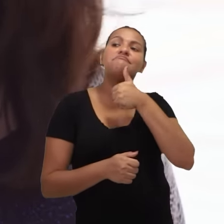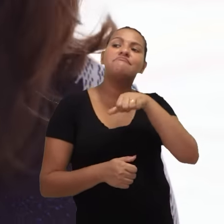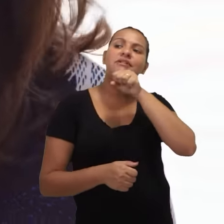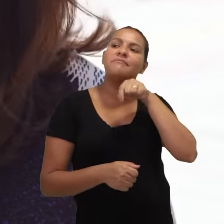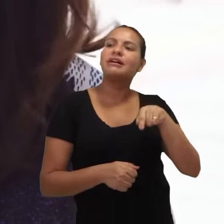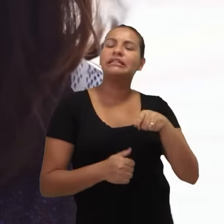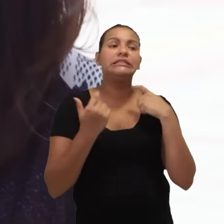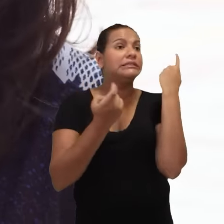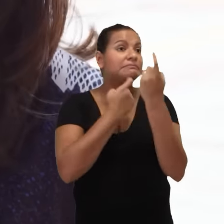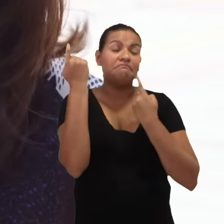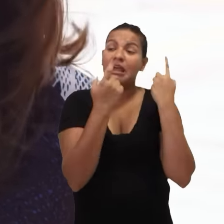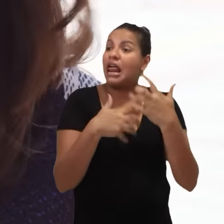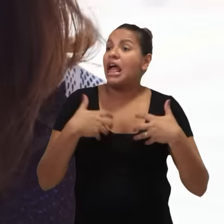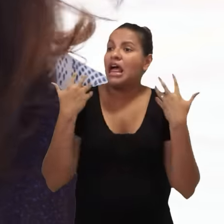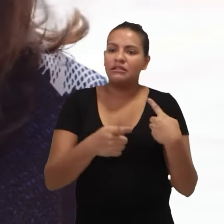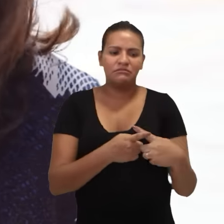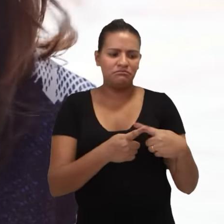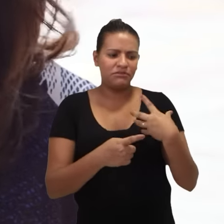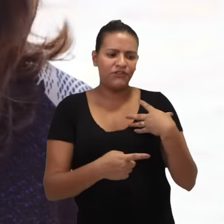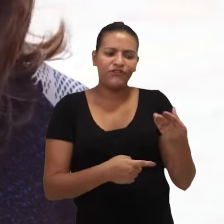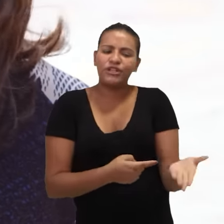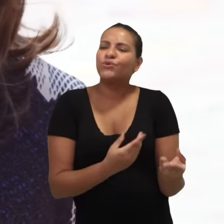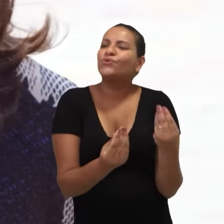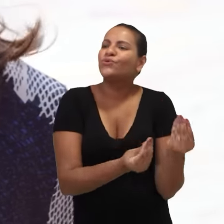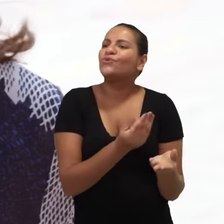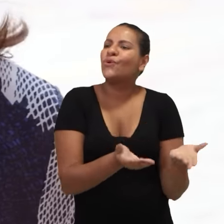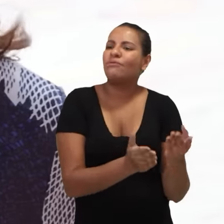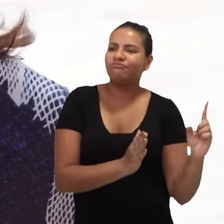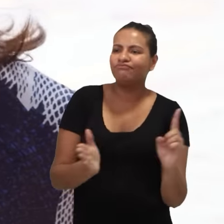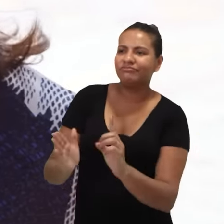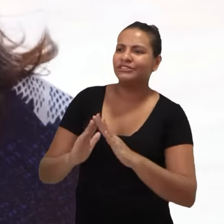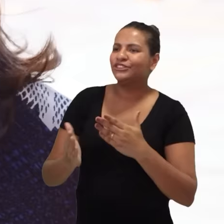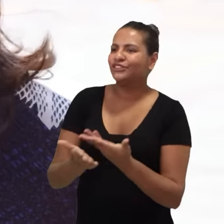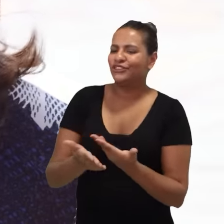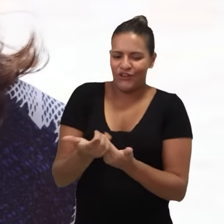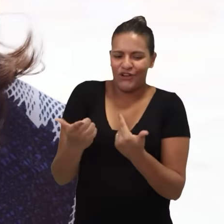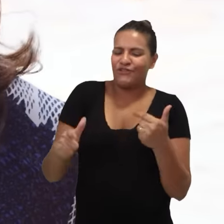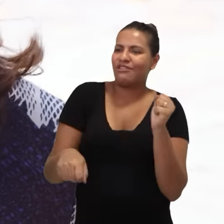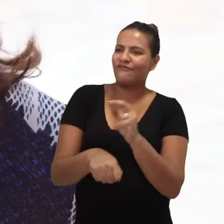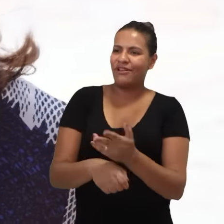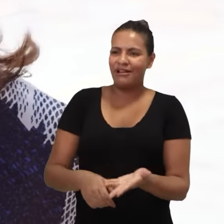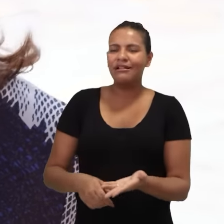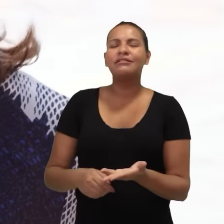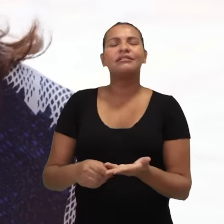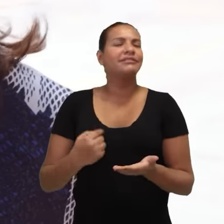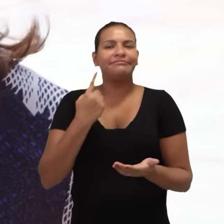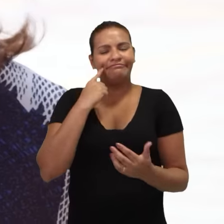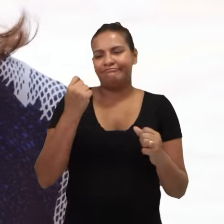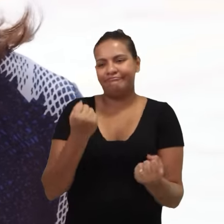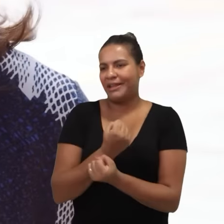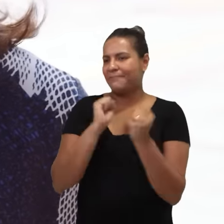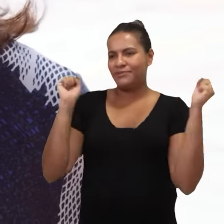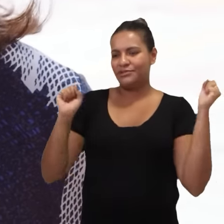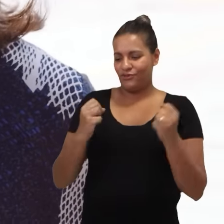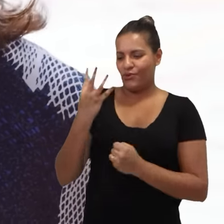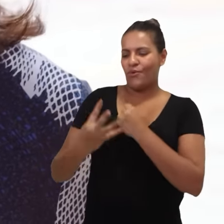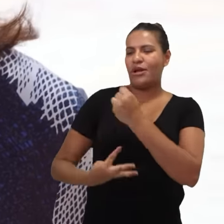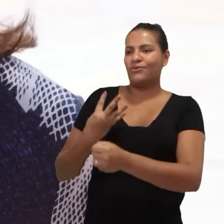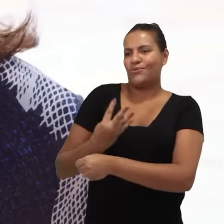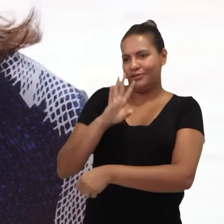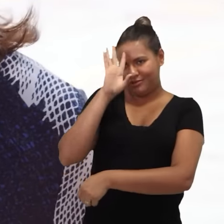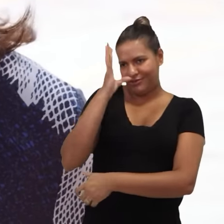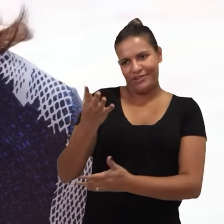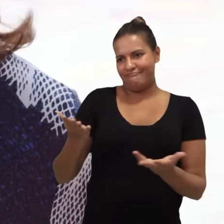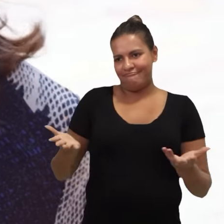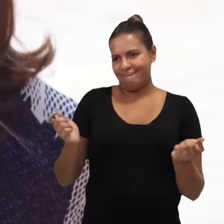onde deixar o filho, não tinha perspectiva de conseguir. Toda a imprensa dava conta de 11 mil crianças na fila de espera, o que seria